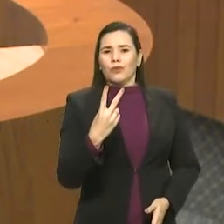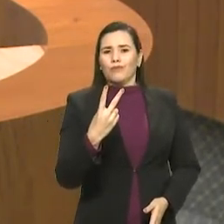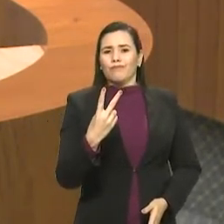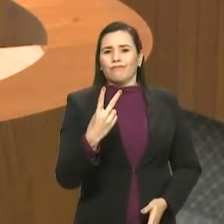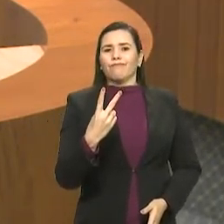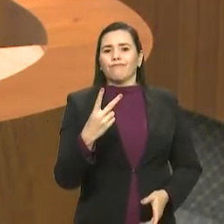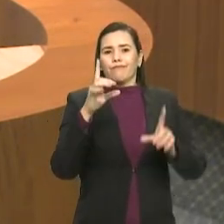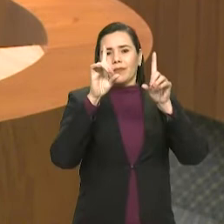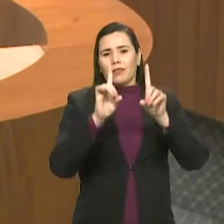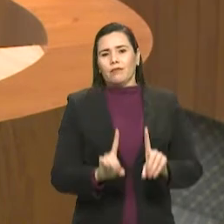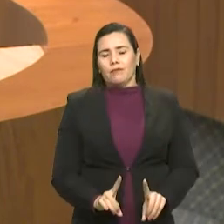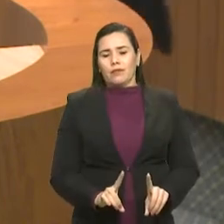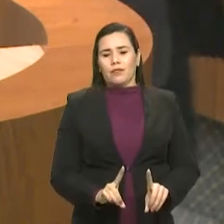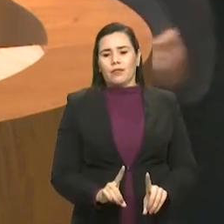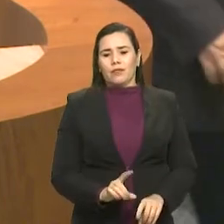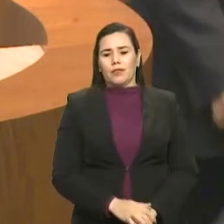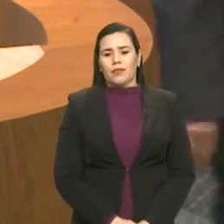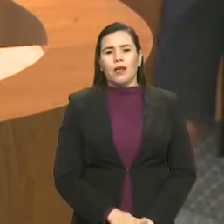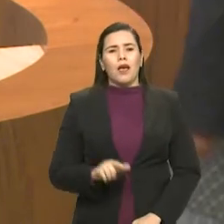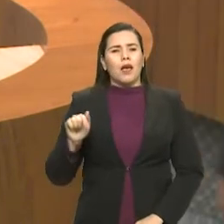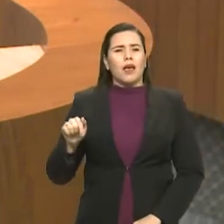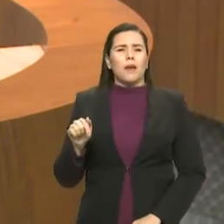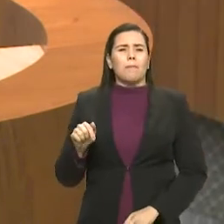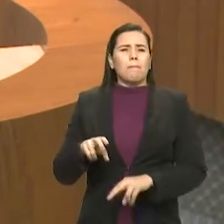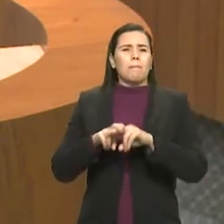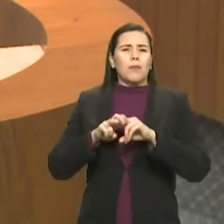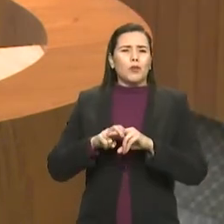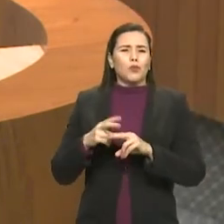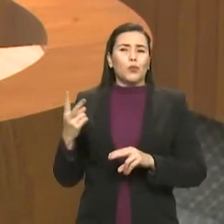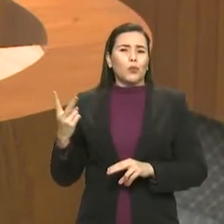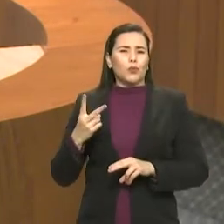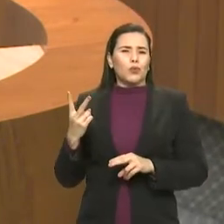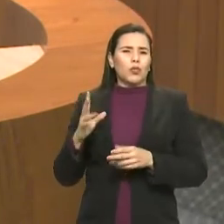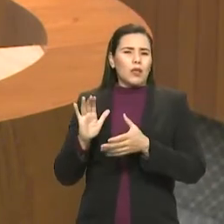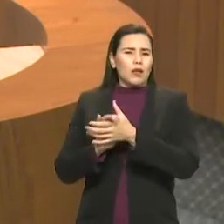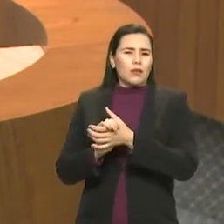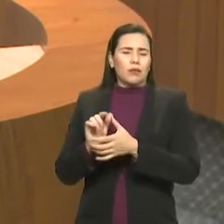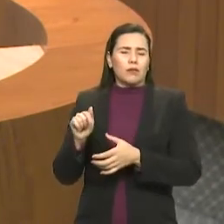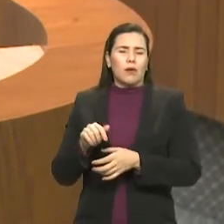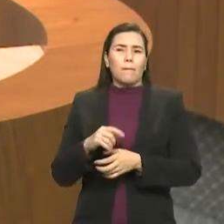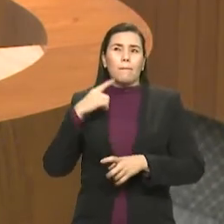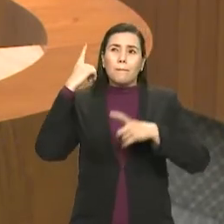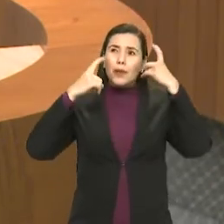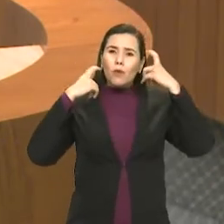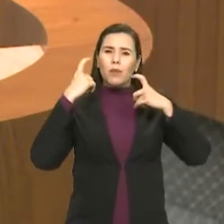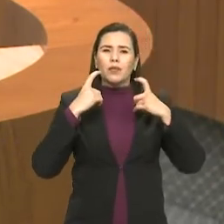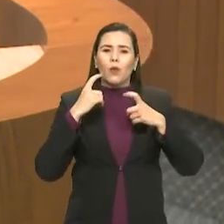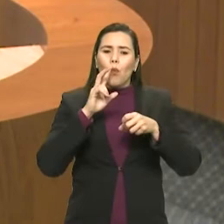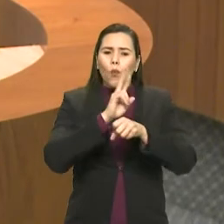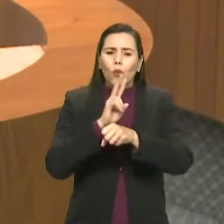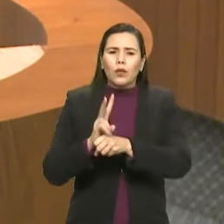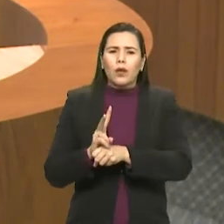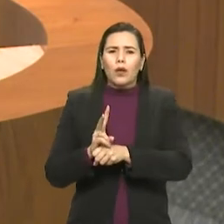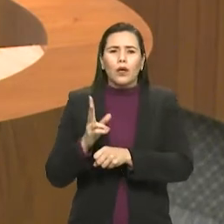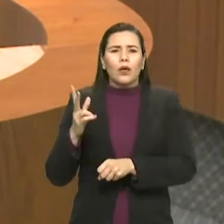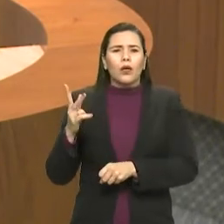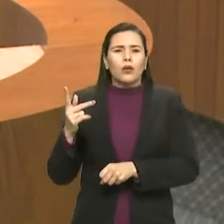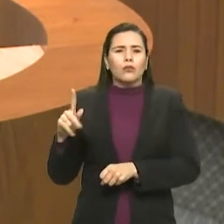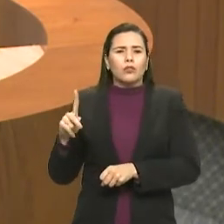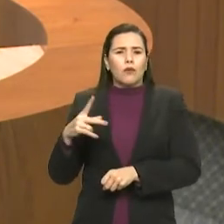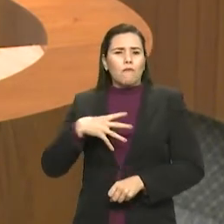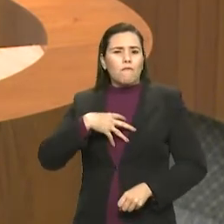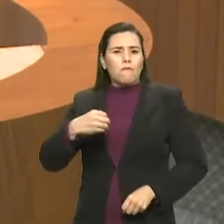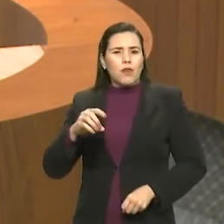dos seus filhos, mas a partir deste momento, cuidar também dos filhos dos outros que